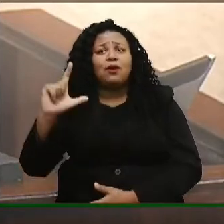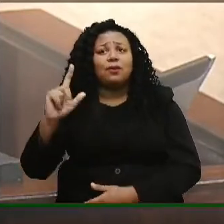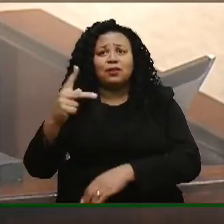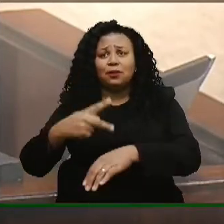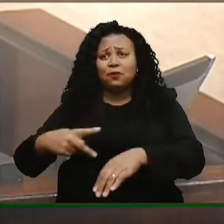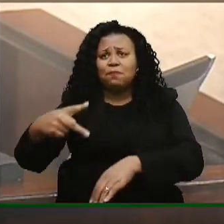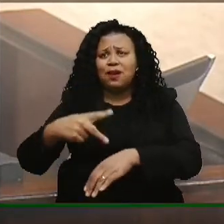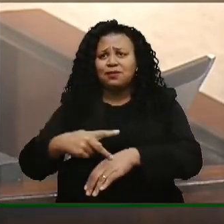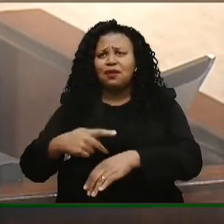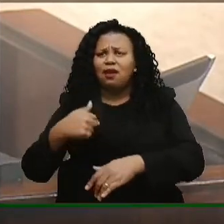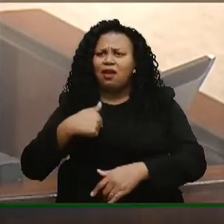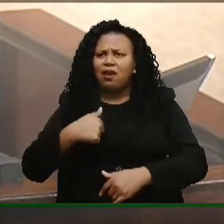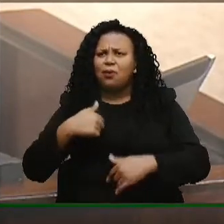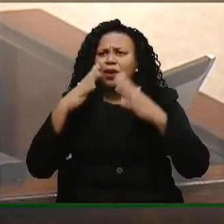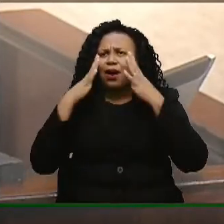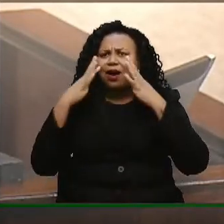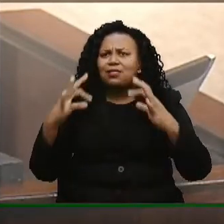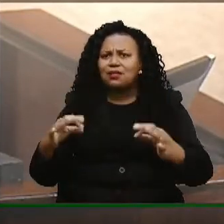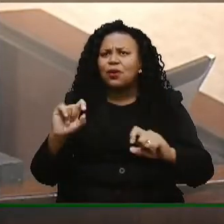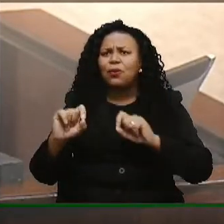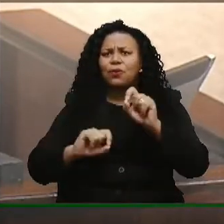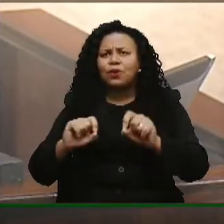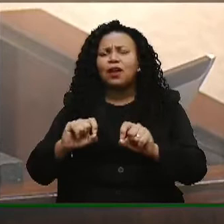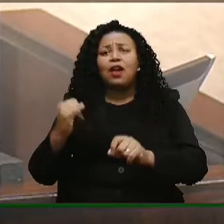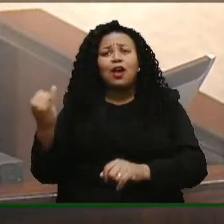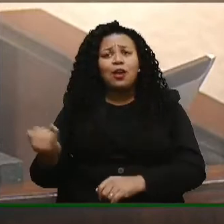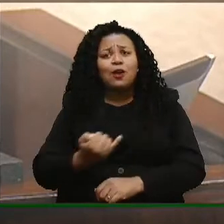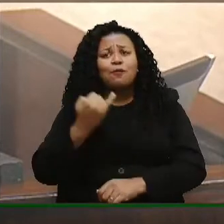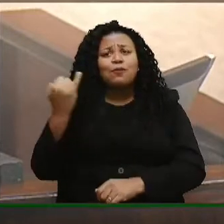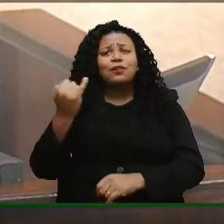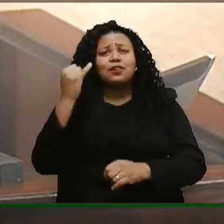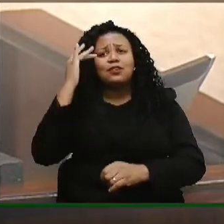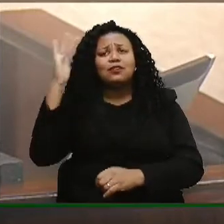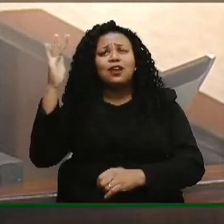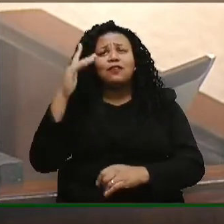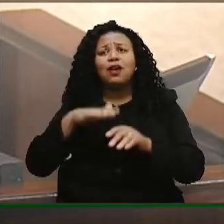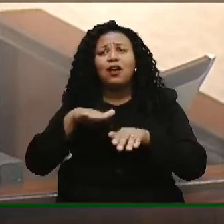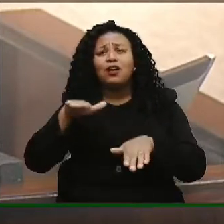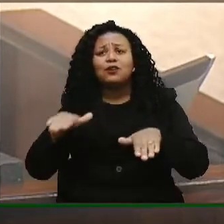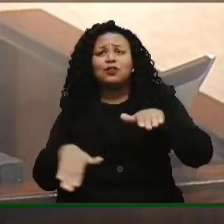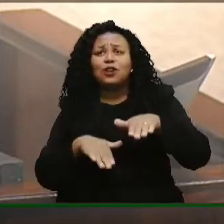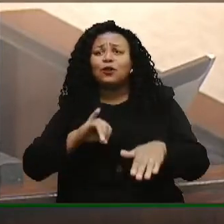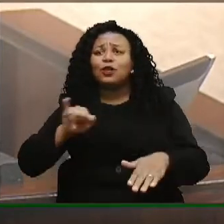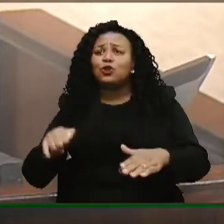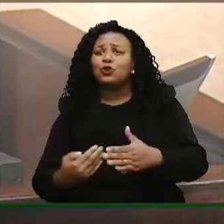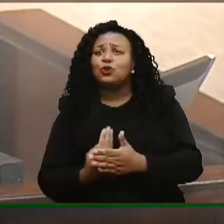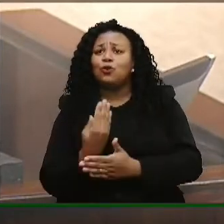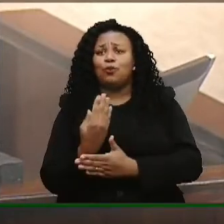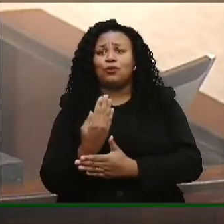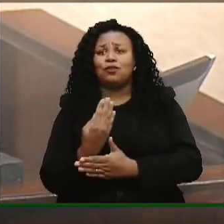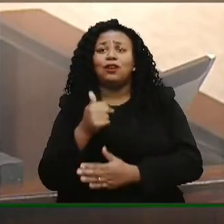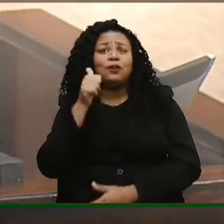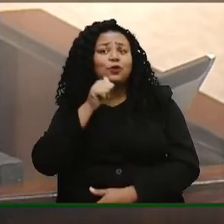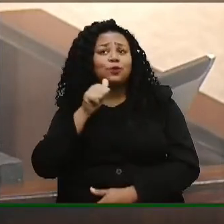Eu chamo a atenção para a importância de refletirmos acerca das desigualdades de oportunidade para